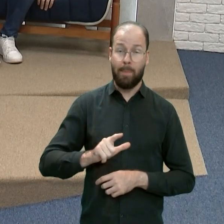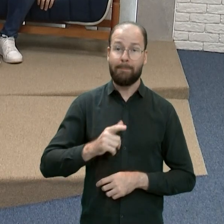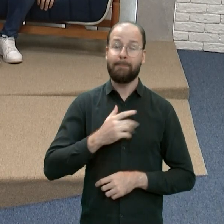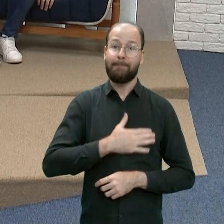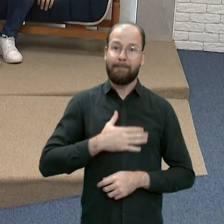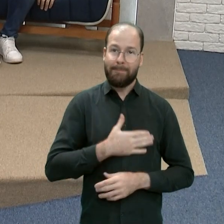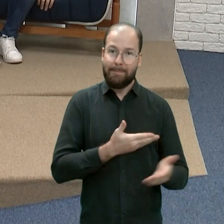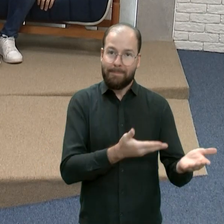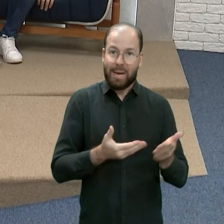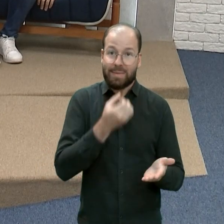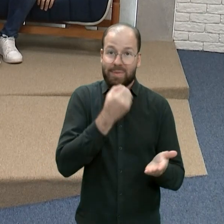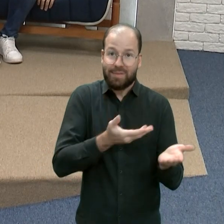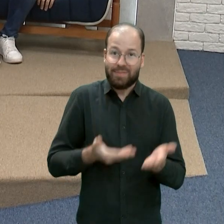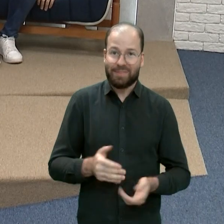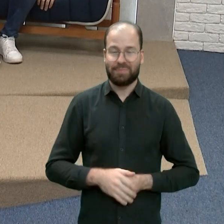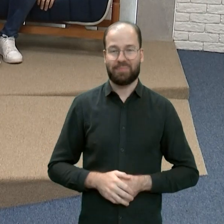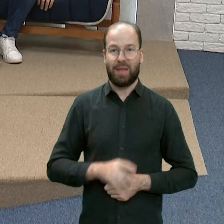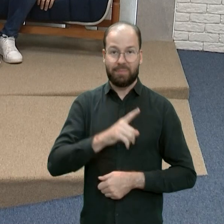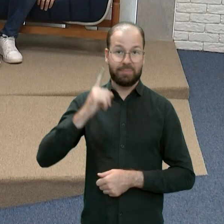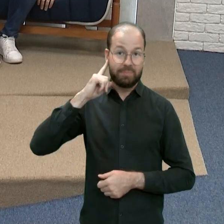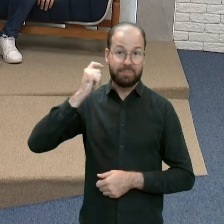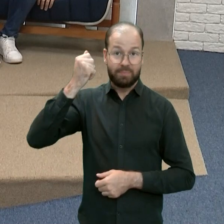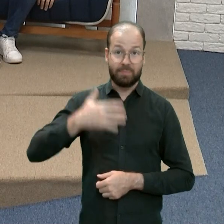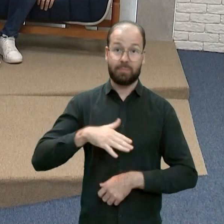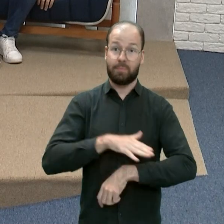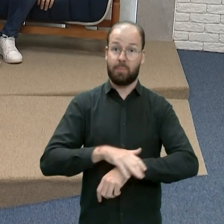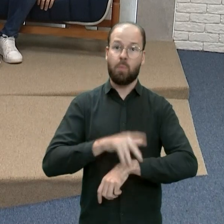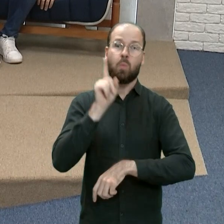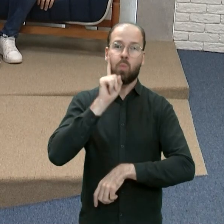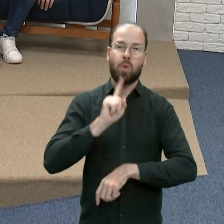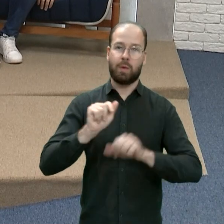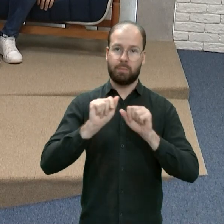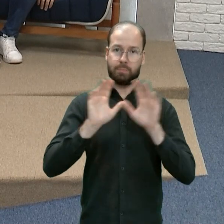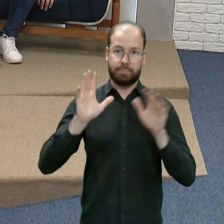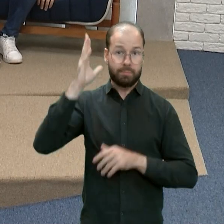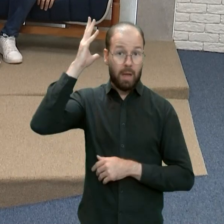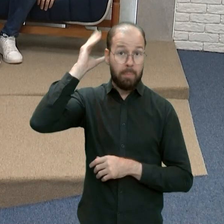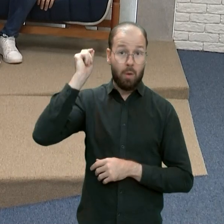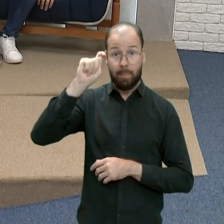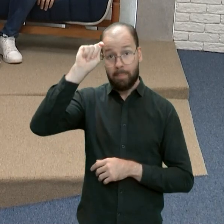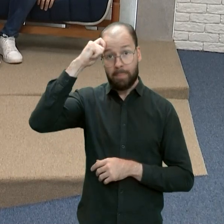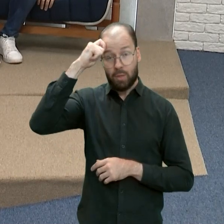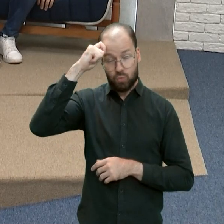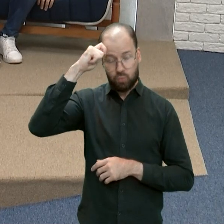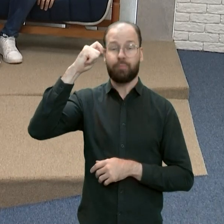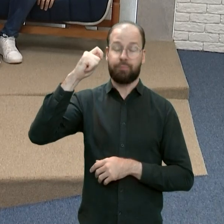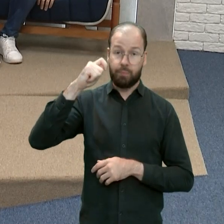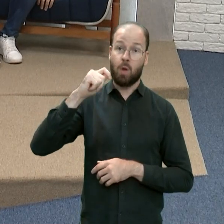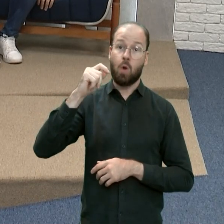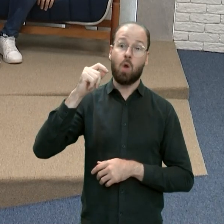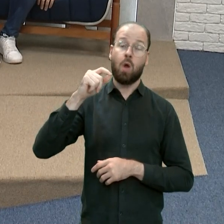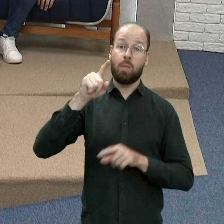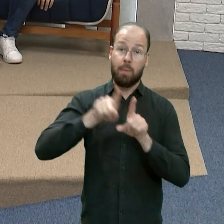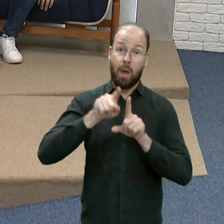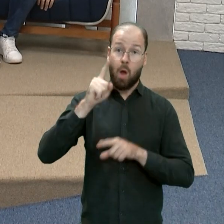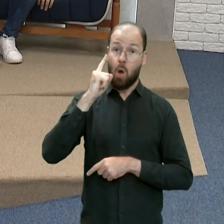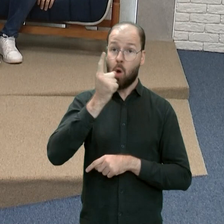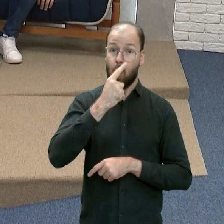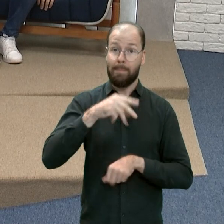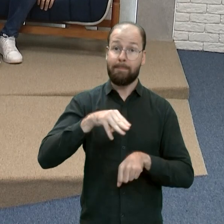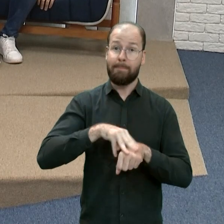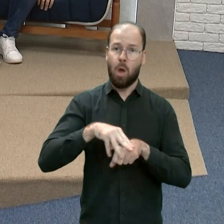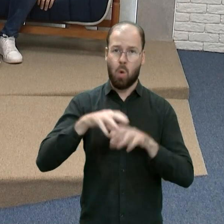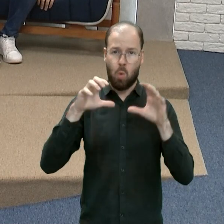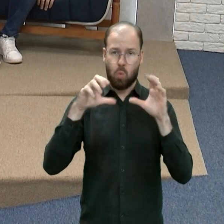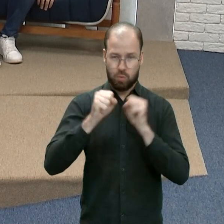o Wendel, pessoal, ele se descreve como um homem moreno claro, com cabelos pretos, lisos e curtos, olhos castanhos escuros e